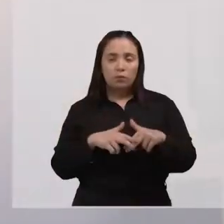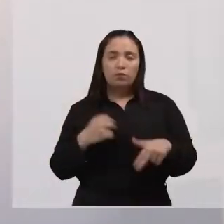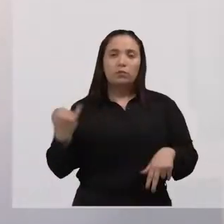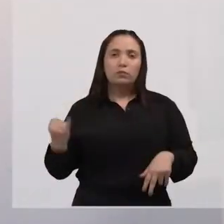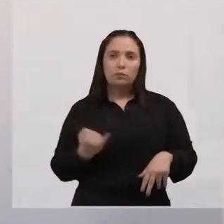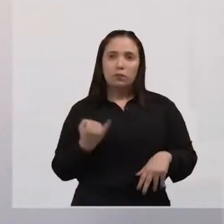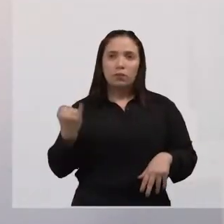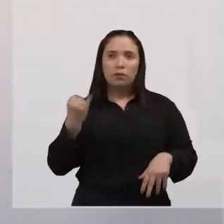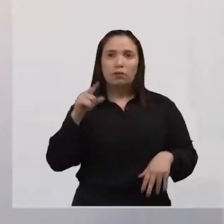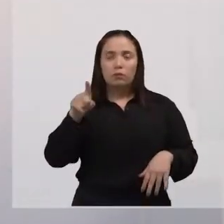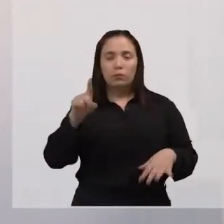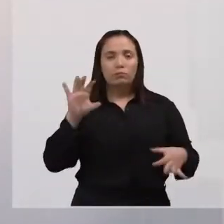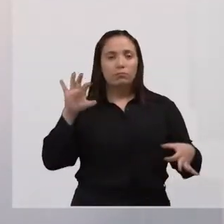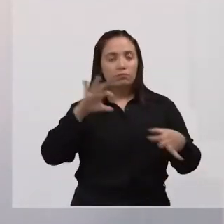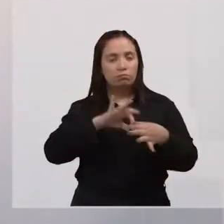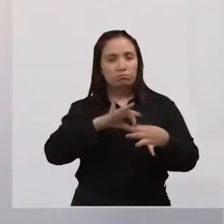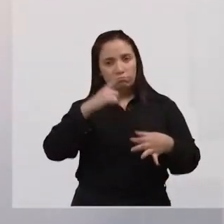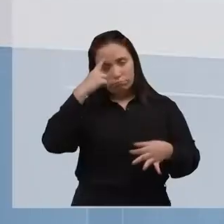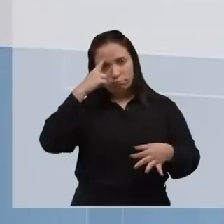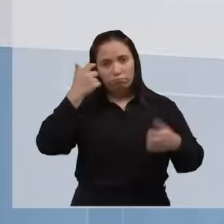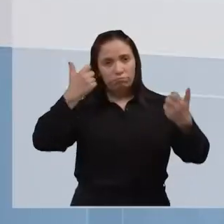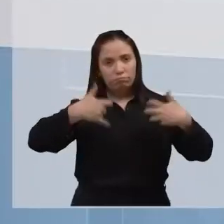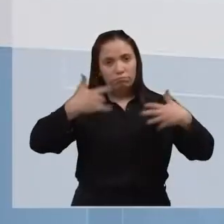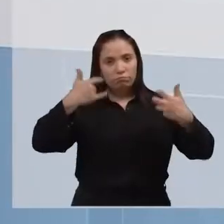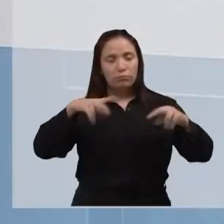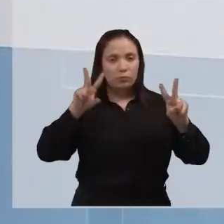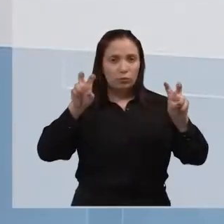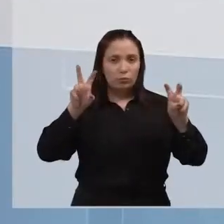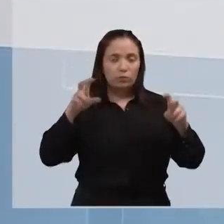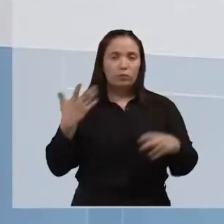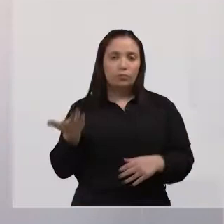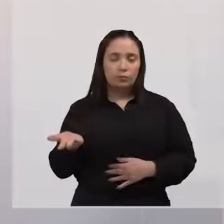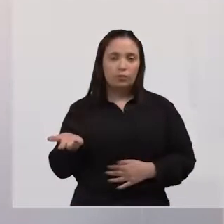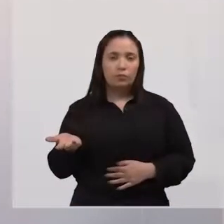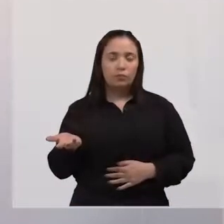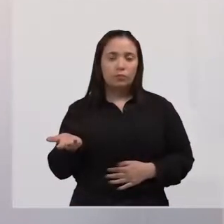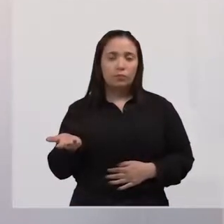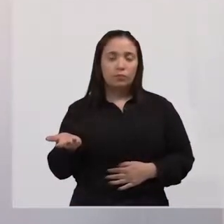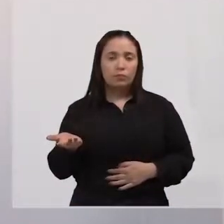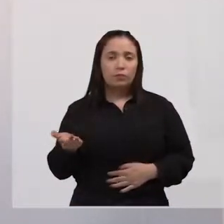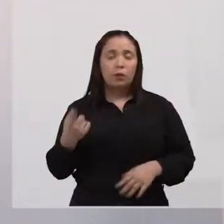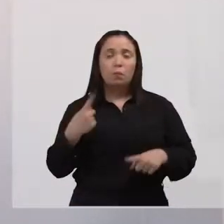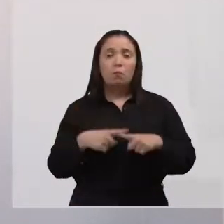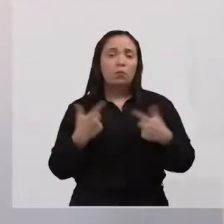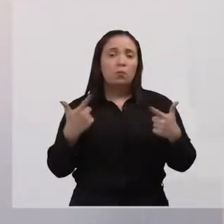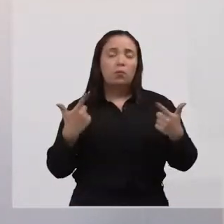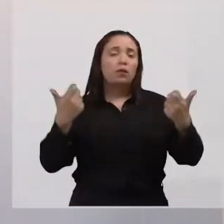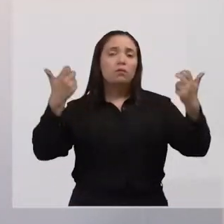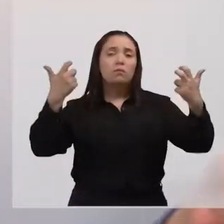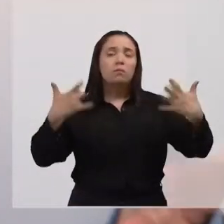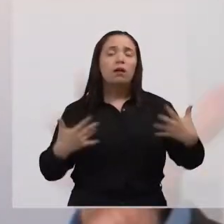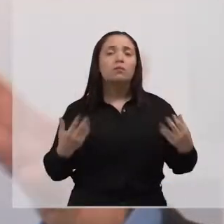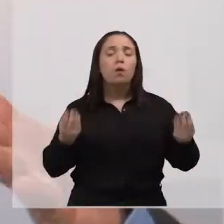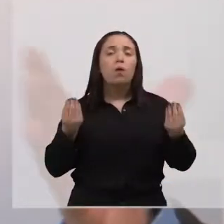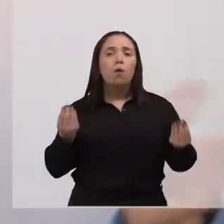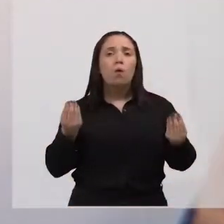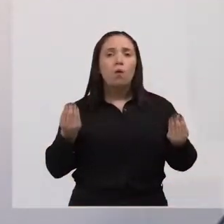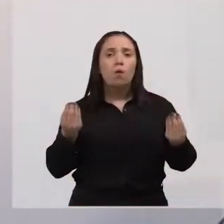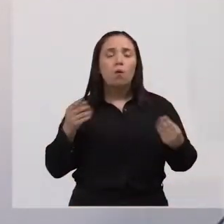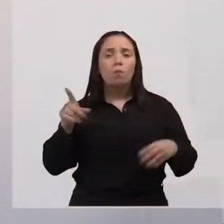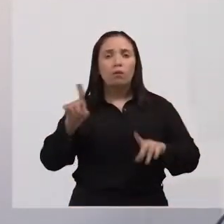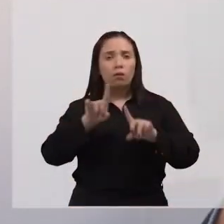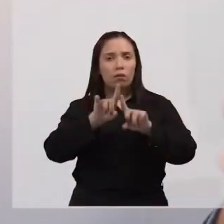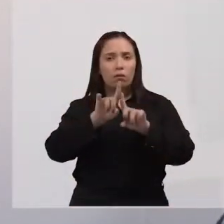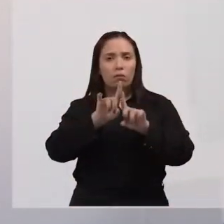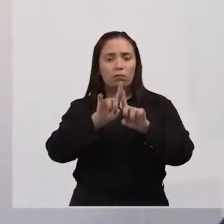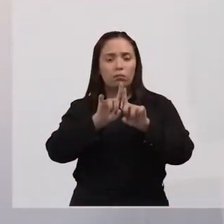faz essa similaridade. Com o juiz Moro. Então, porque não existe uma explicação lógica para um crescimento tão